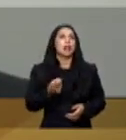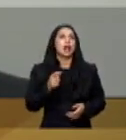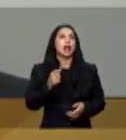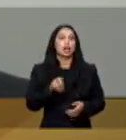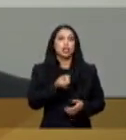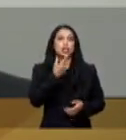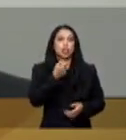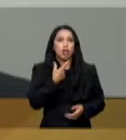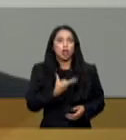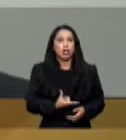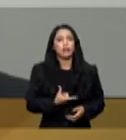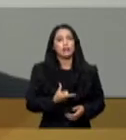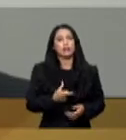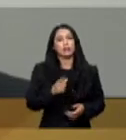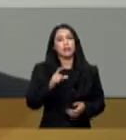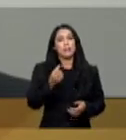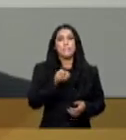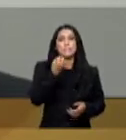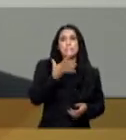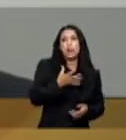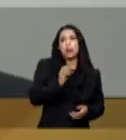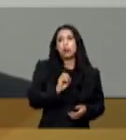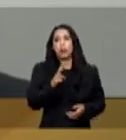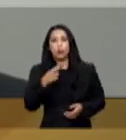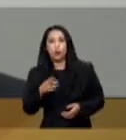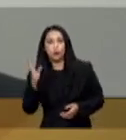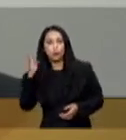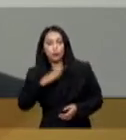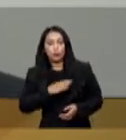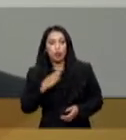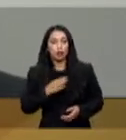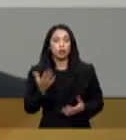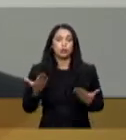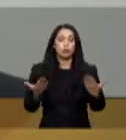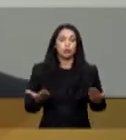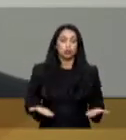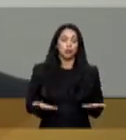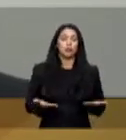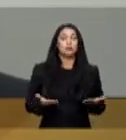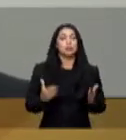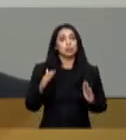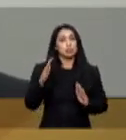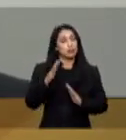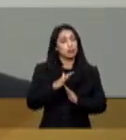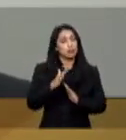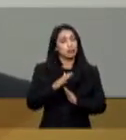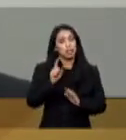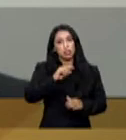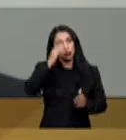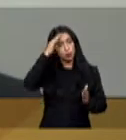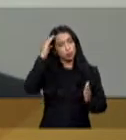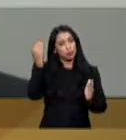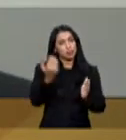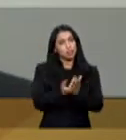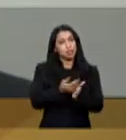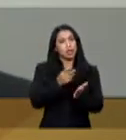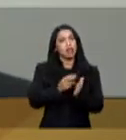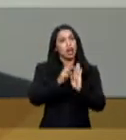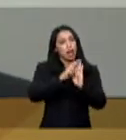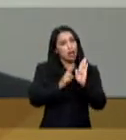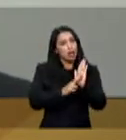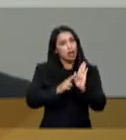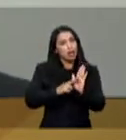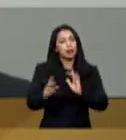doente, combinando pena privativa de liberdade altíssima para a conduta que se limita a descumprir regramento administrativo, o que